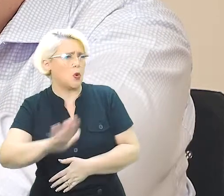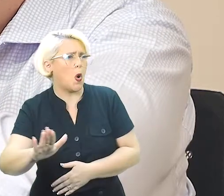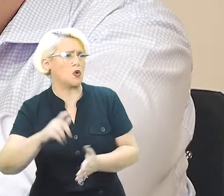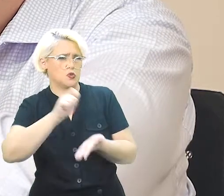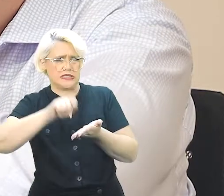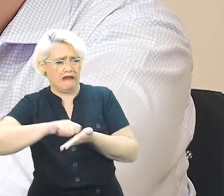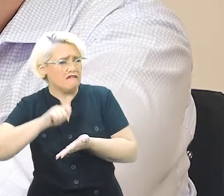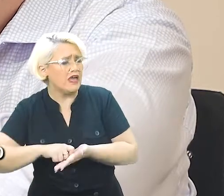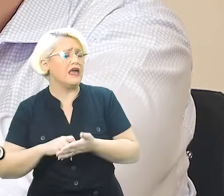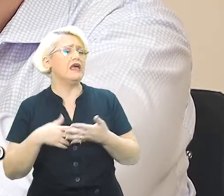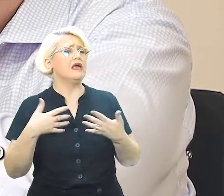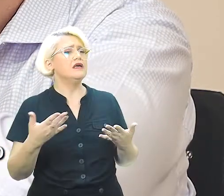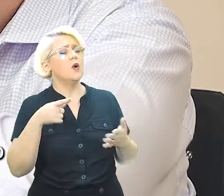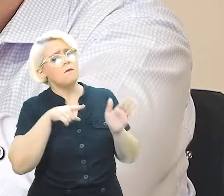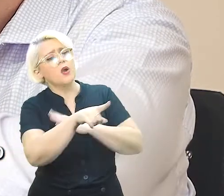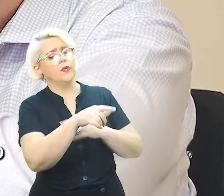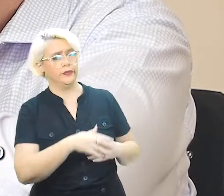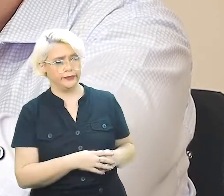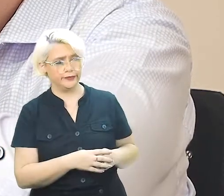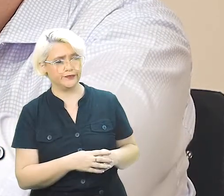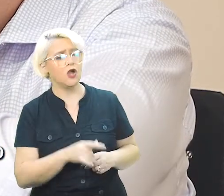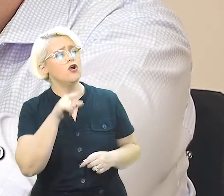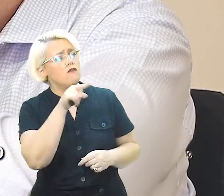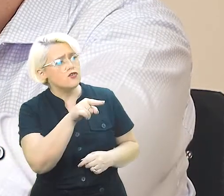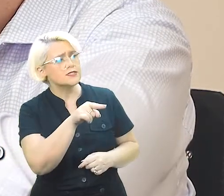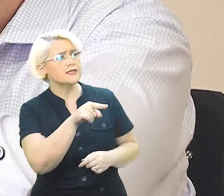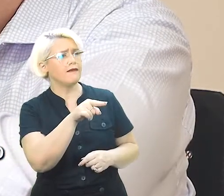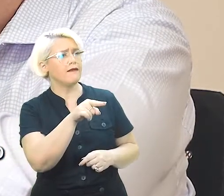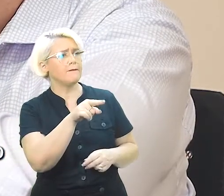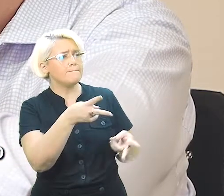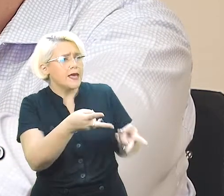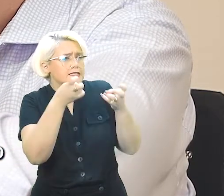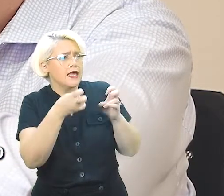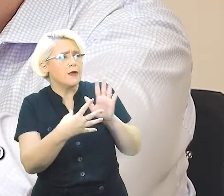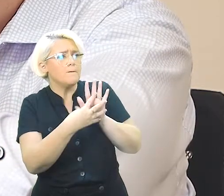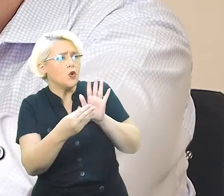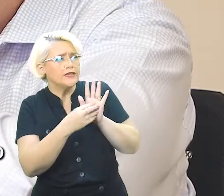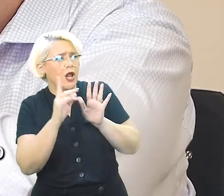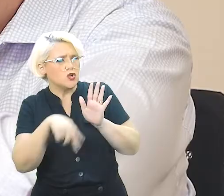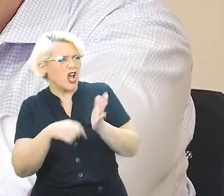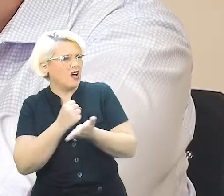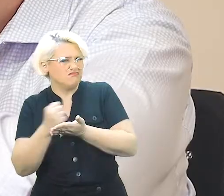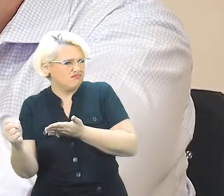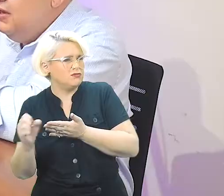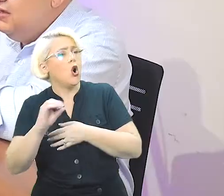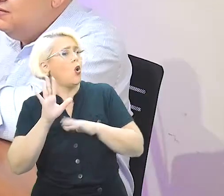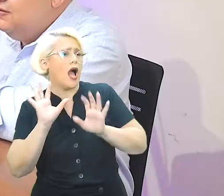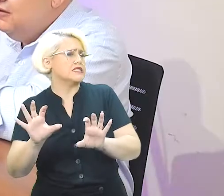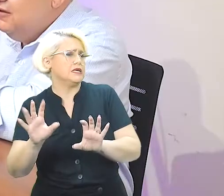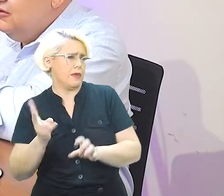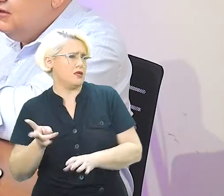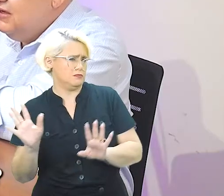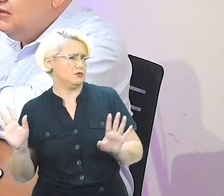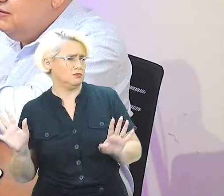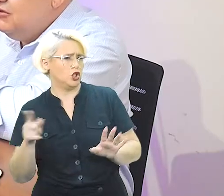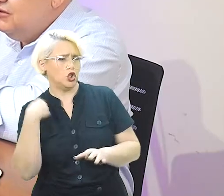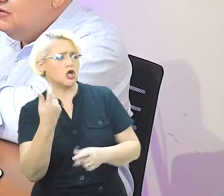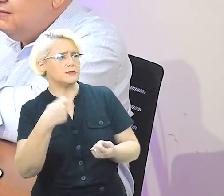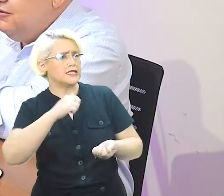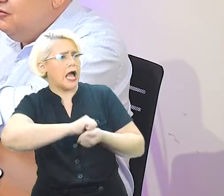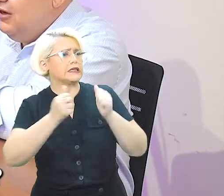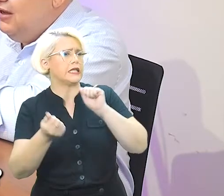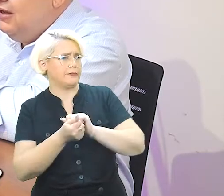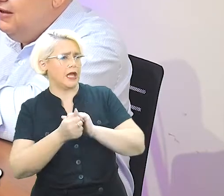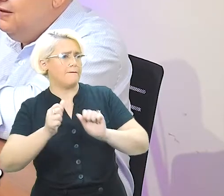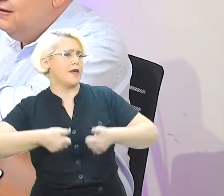de escrever. Eu lhe pergunto, a senhora vê esse modelo como um modelo ultrapassado ou é isso mesmo? Nós é que temos que